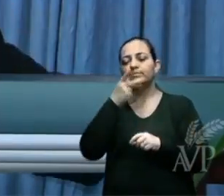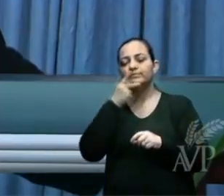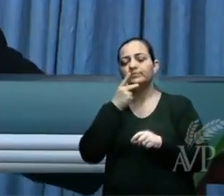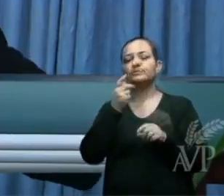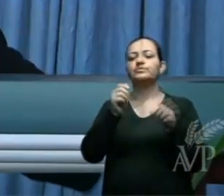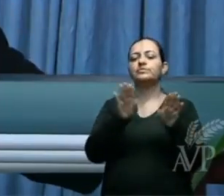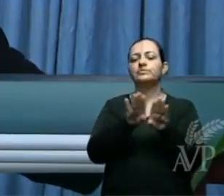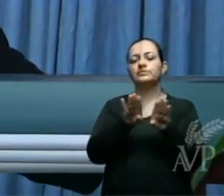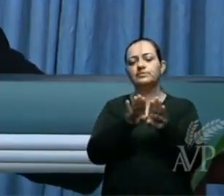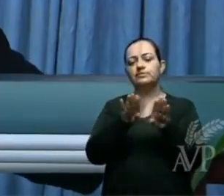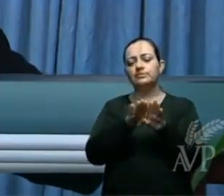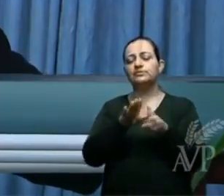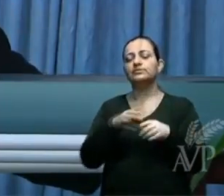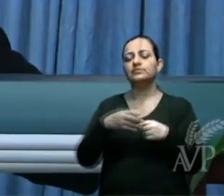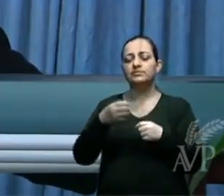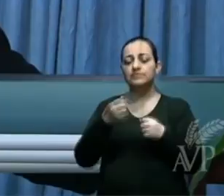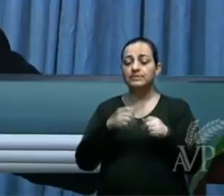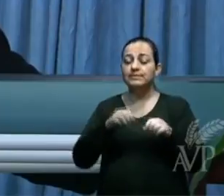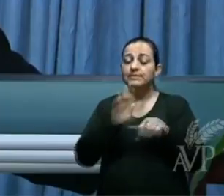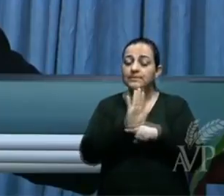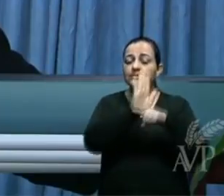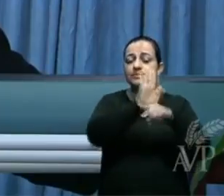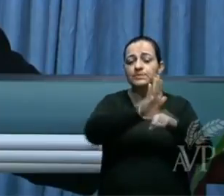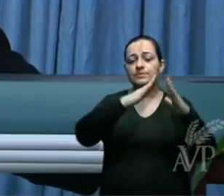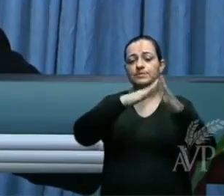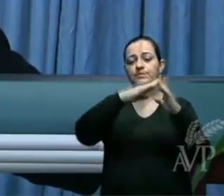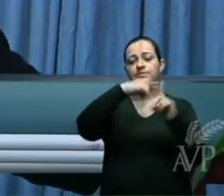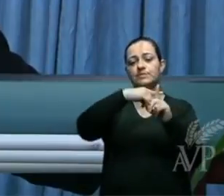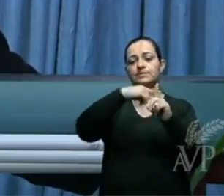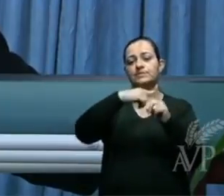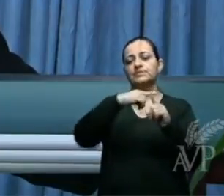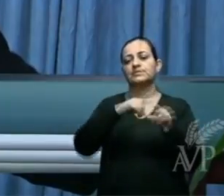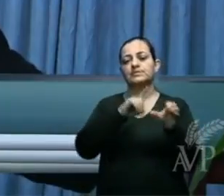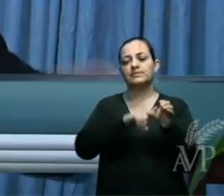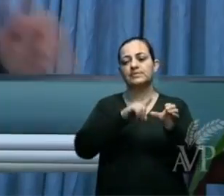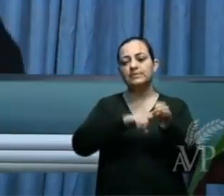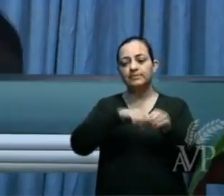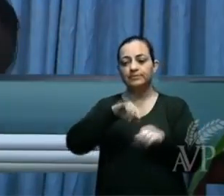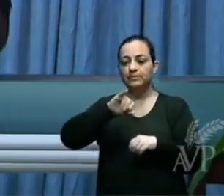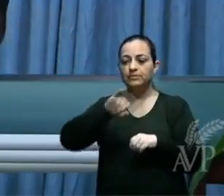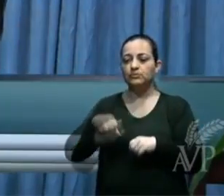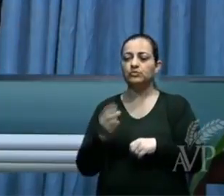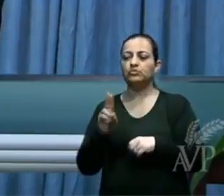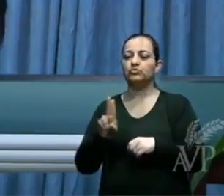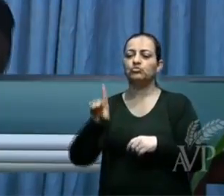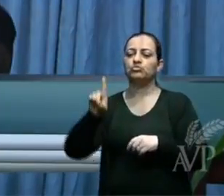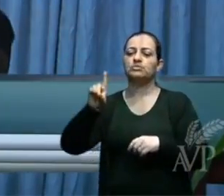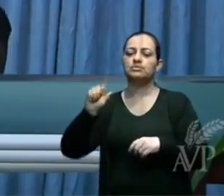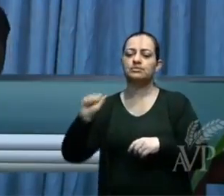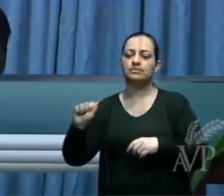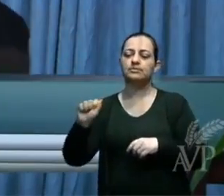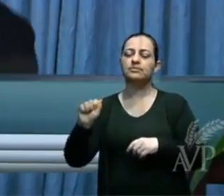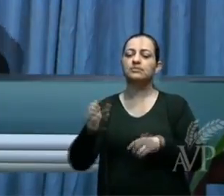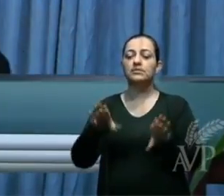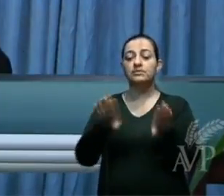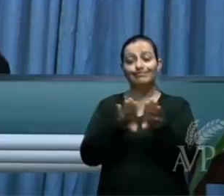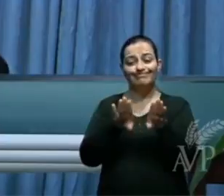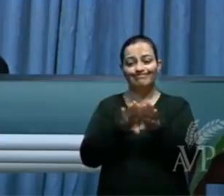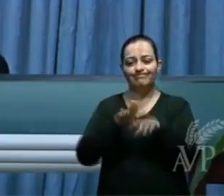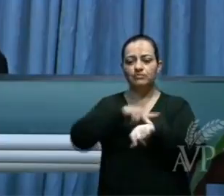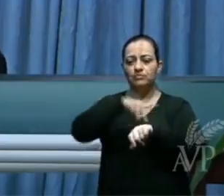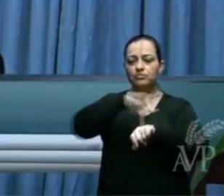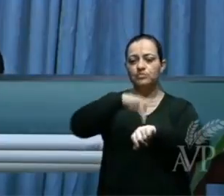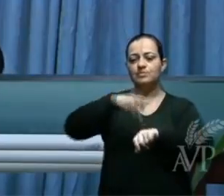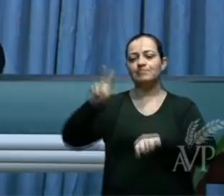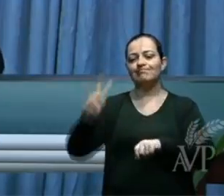à igreja que estava em julho dá a israel ea venezuela